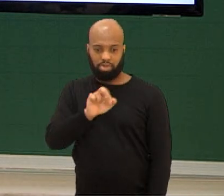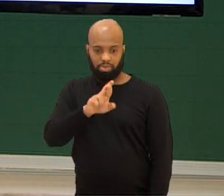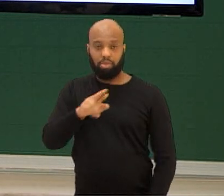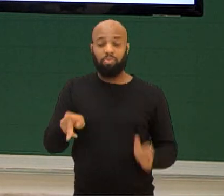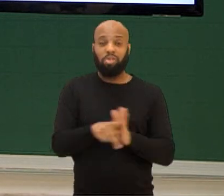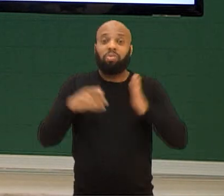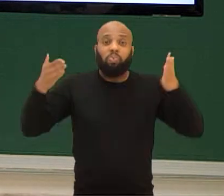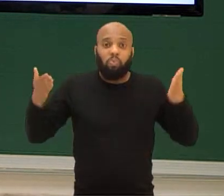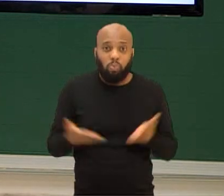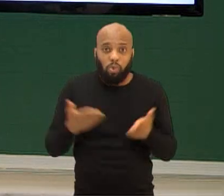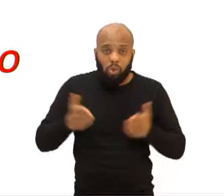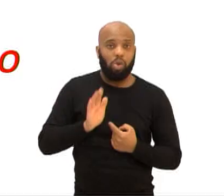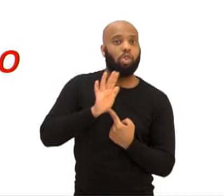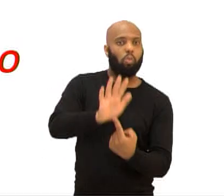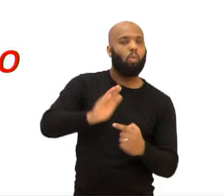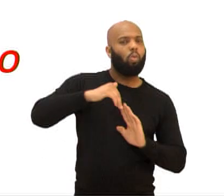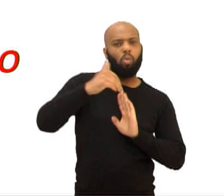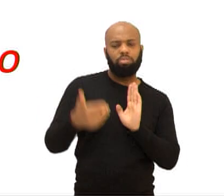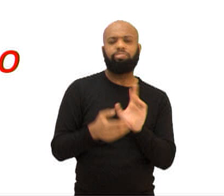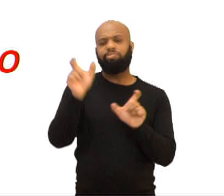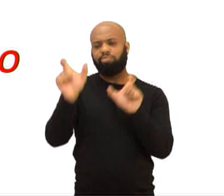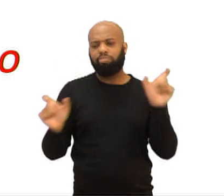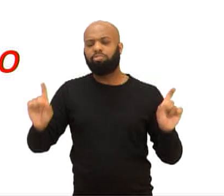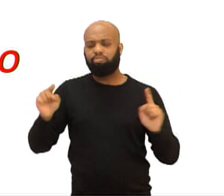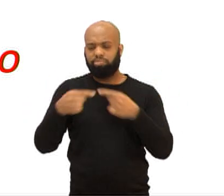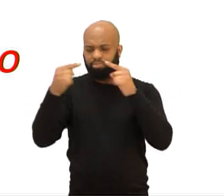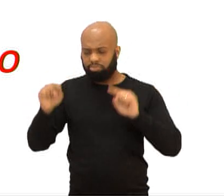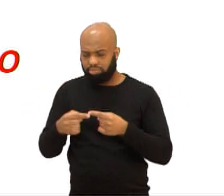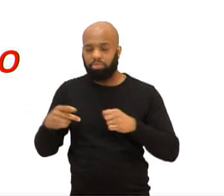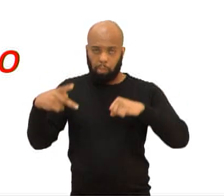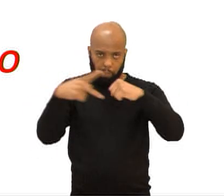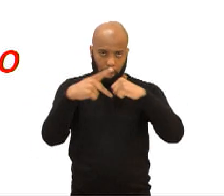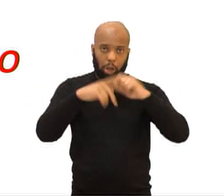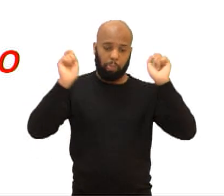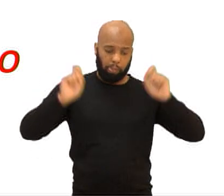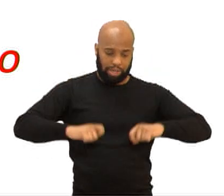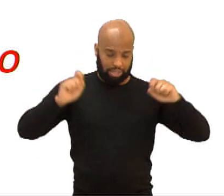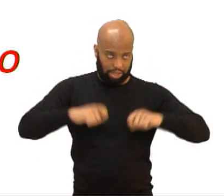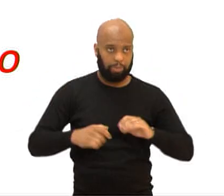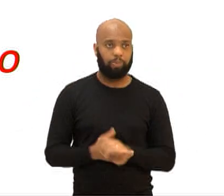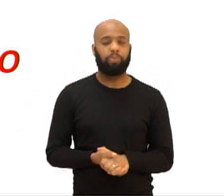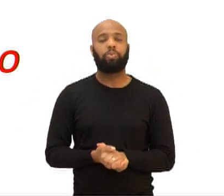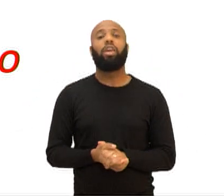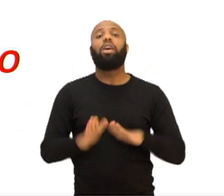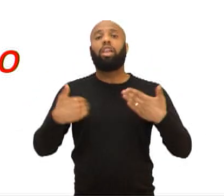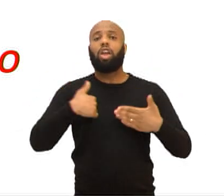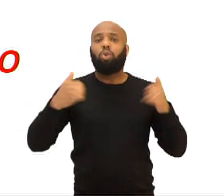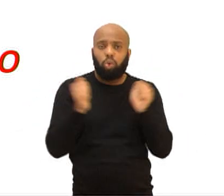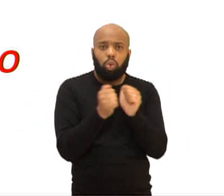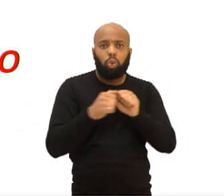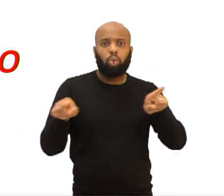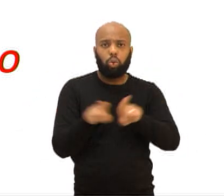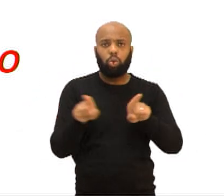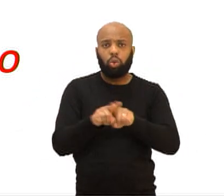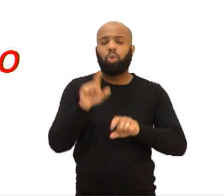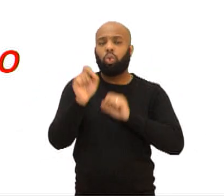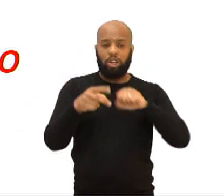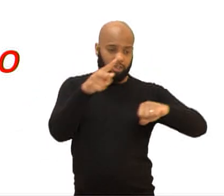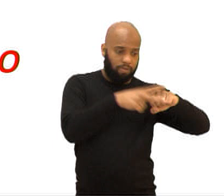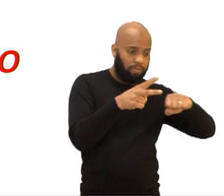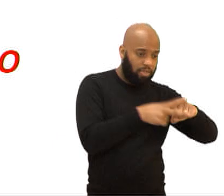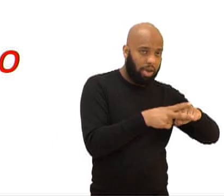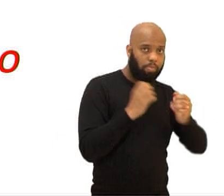do indicativo em todas as pessoas, com todos os pronomes pessoais. E eu junto esse